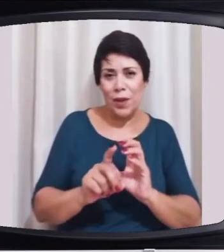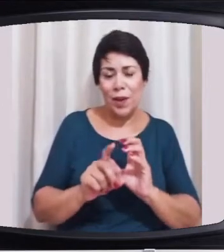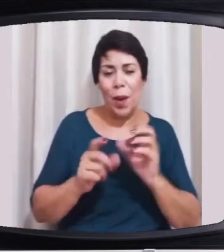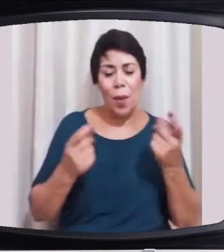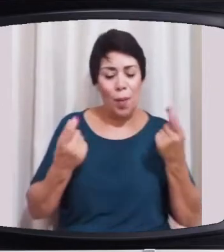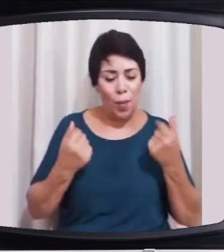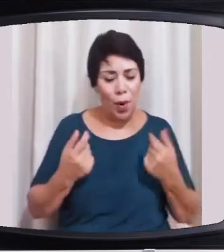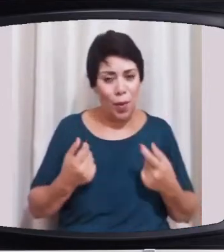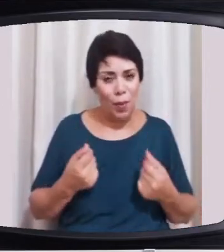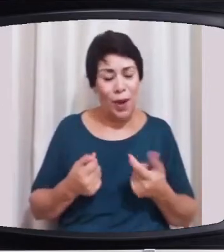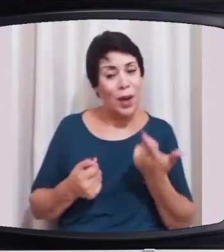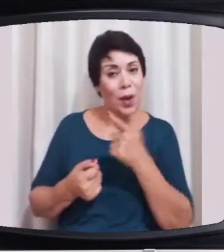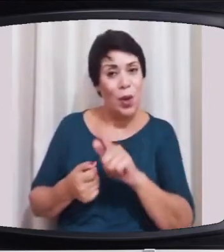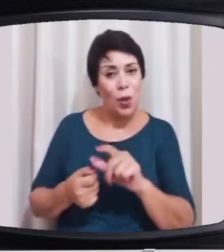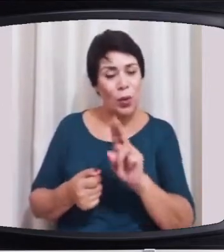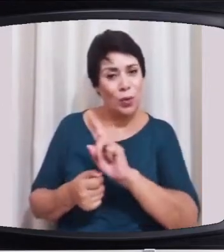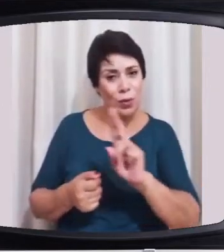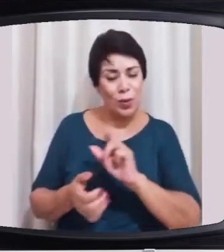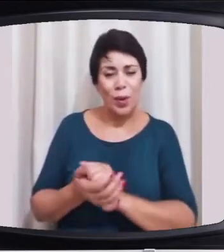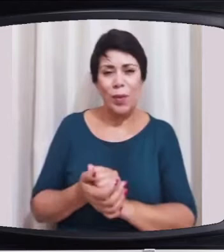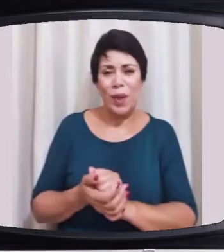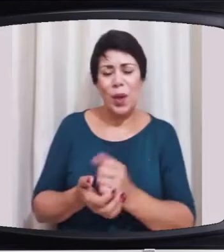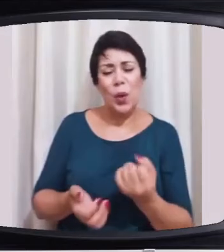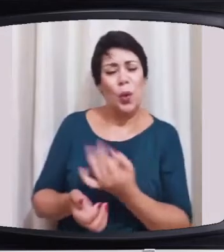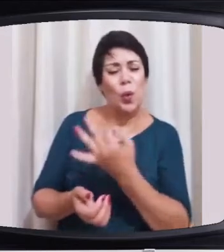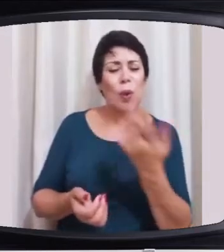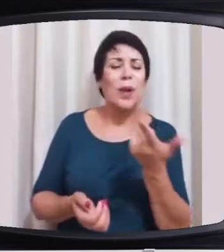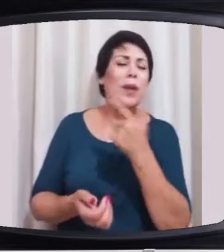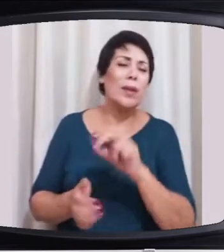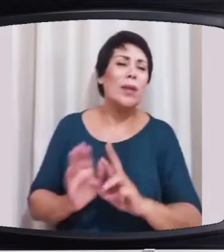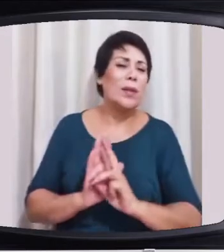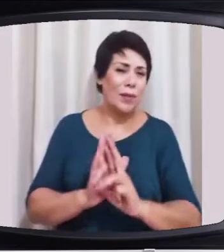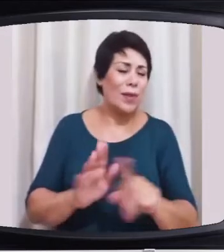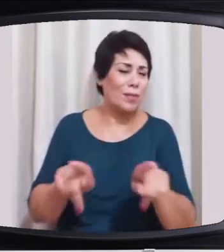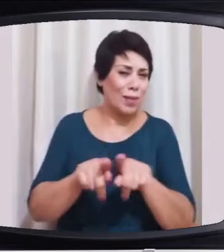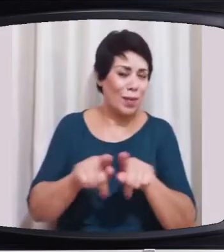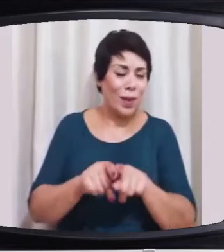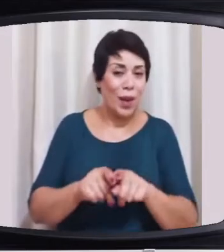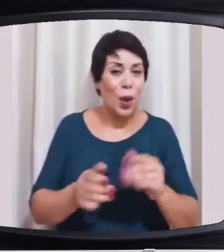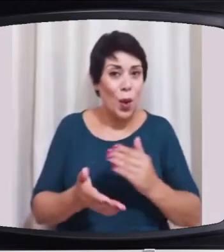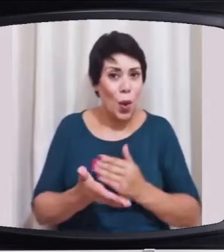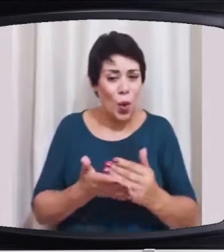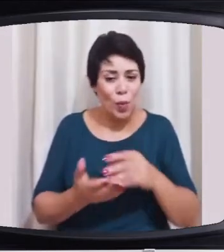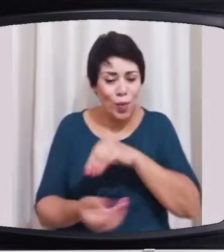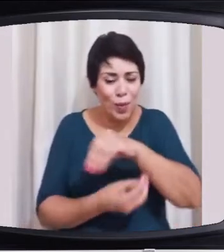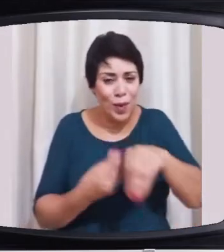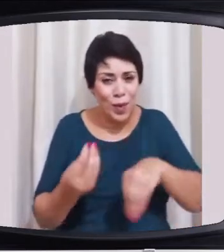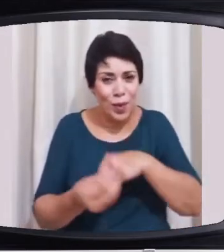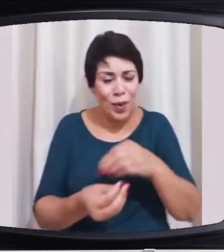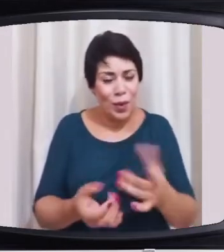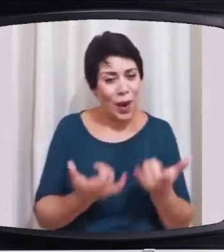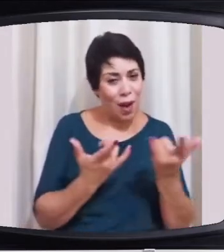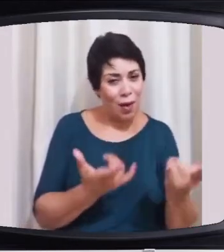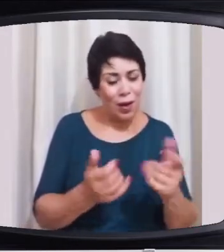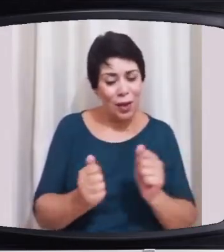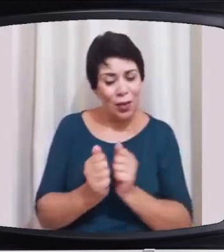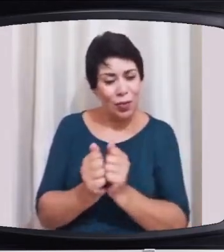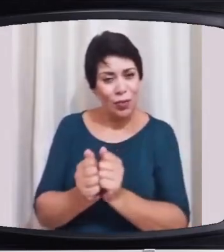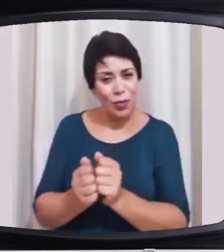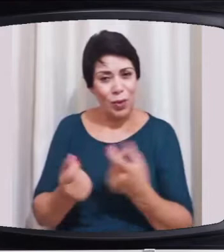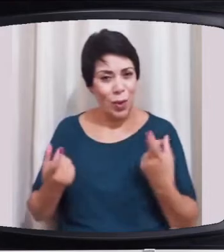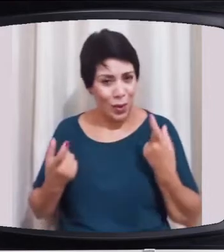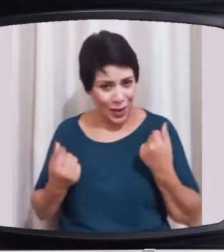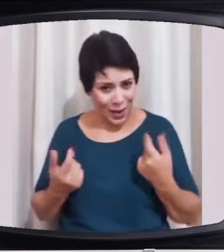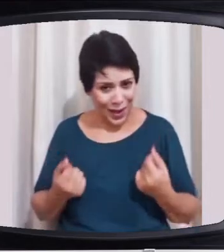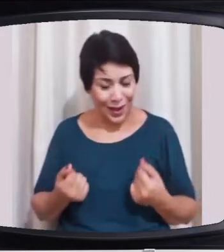e Jamiroquai, para não citar inúmeras outras referências, além do início do casamento feliz e duradouro do rock com reggae, né?